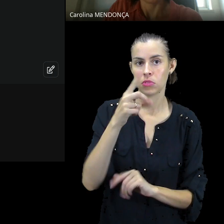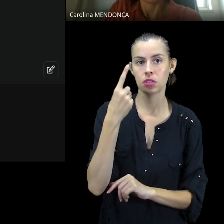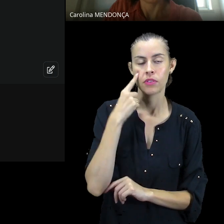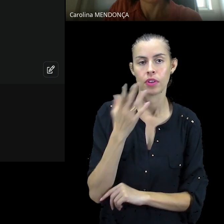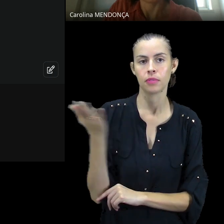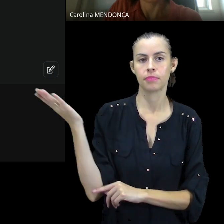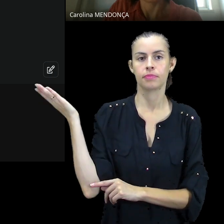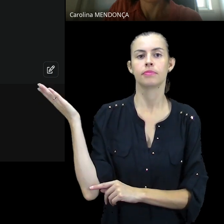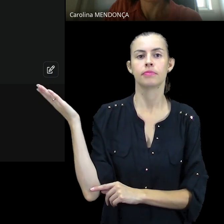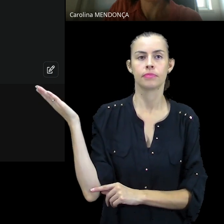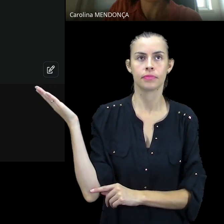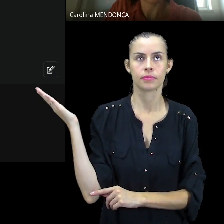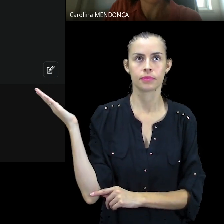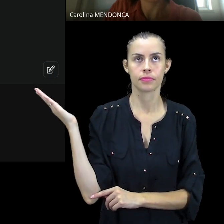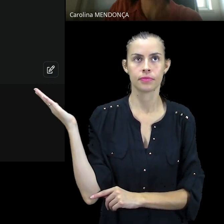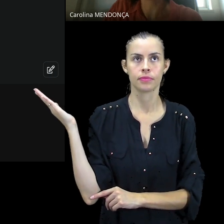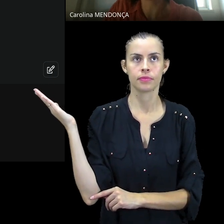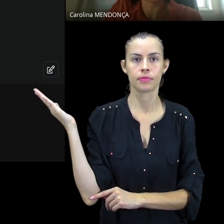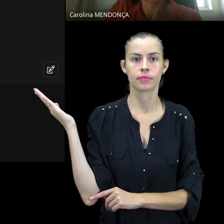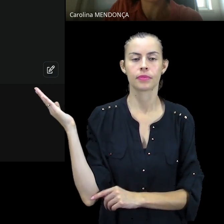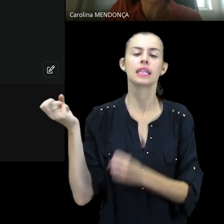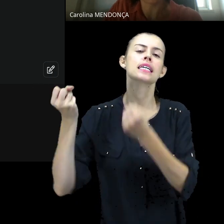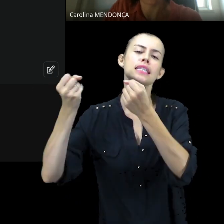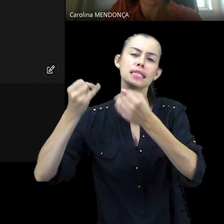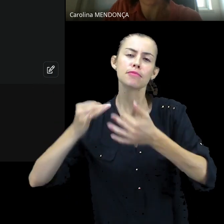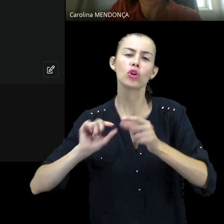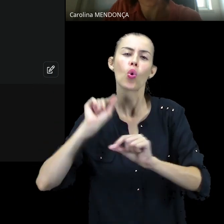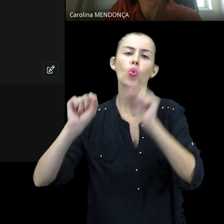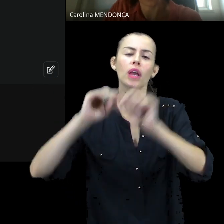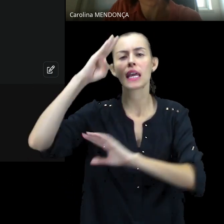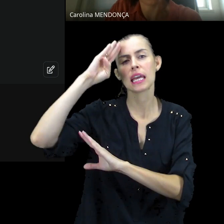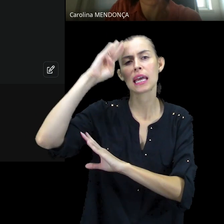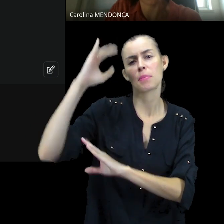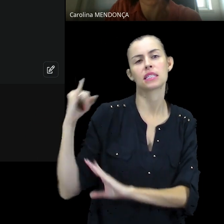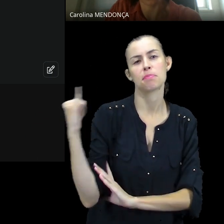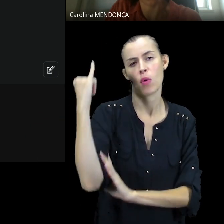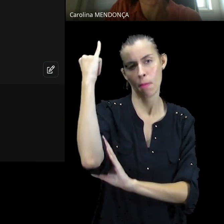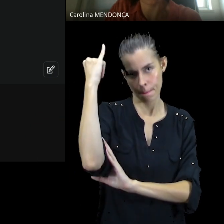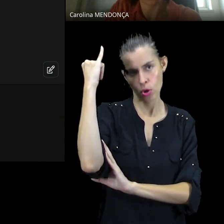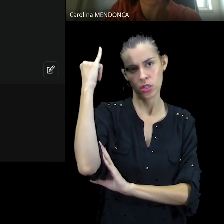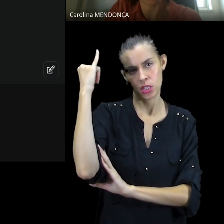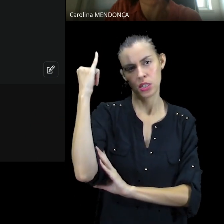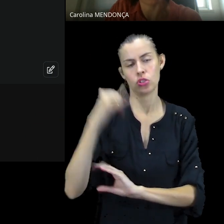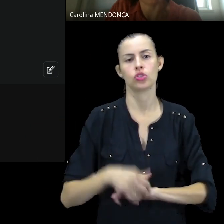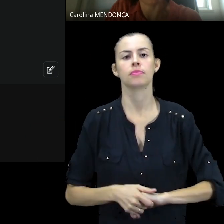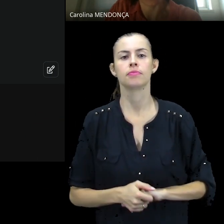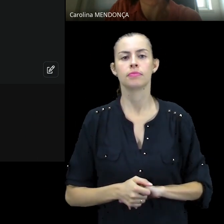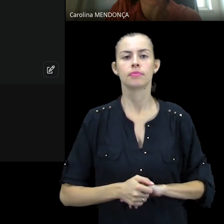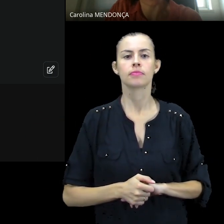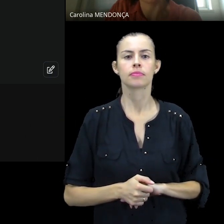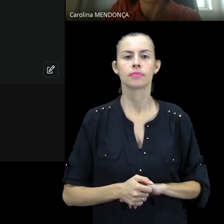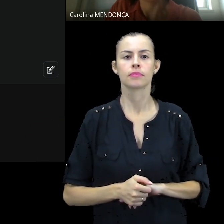botei o que é estruturante na concepção e na prática das diretrizes na educação superior, presentes lá